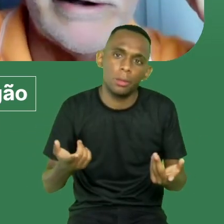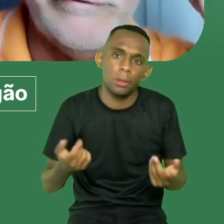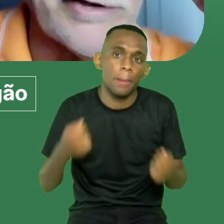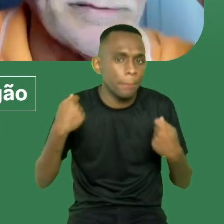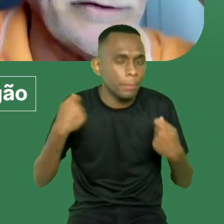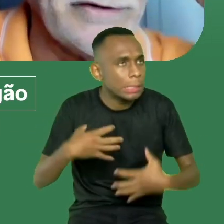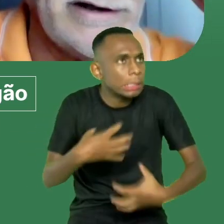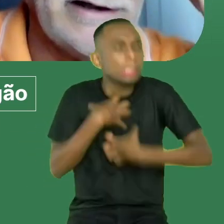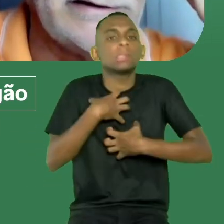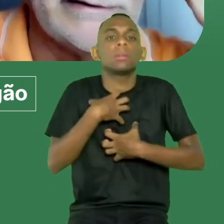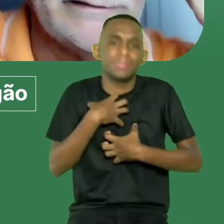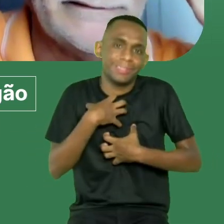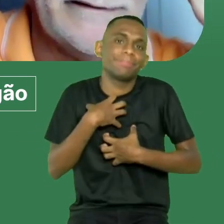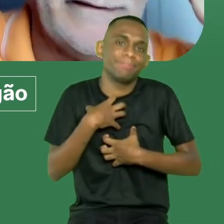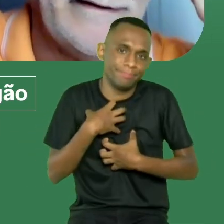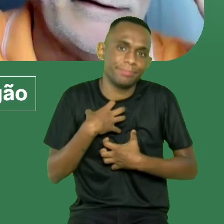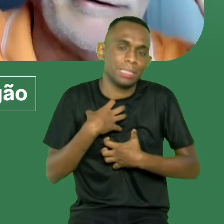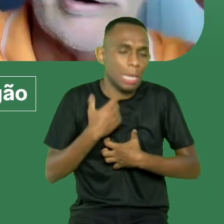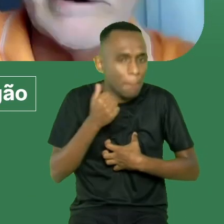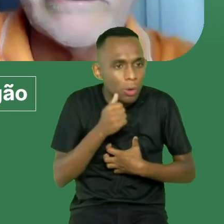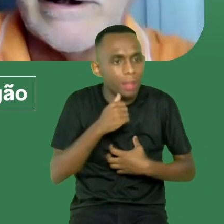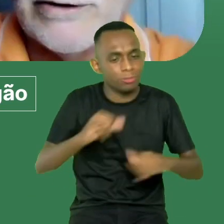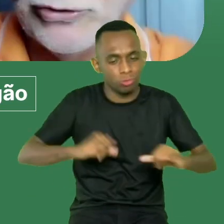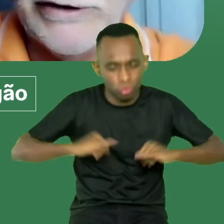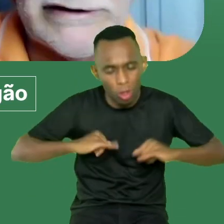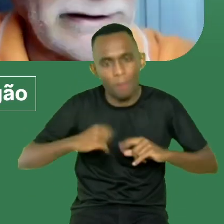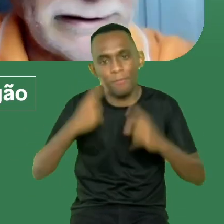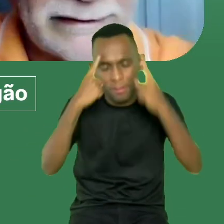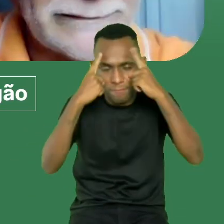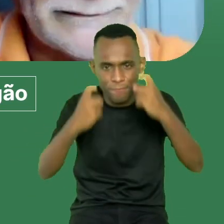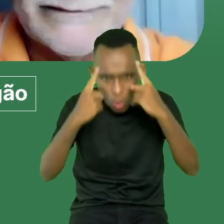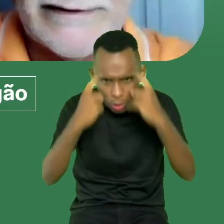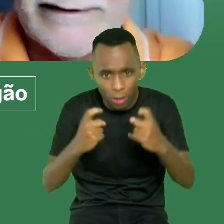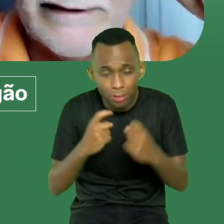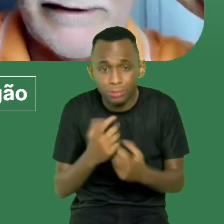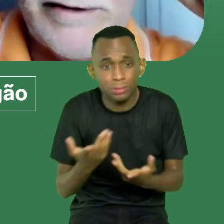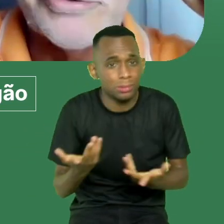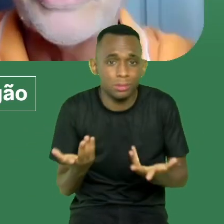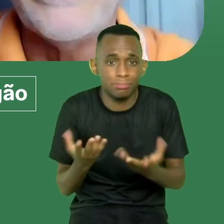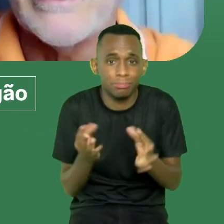uma mulher que é vítima de violência. Uma violência gratuita,